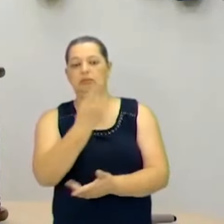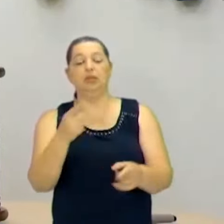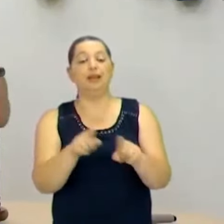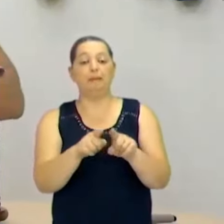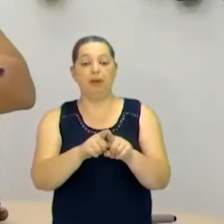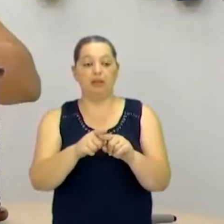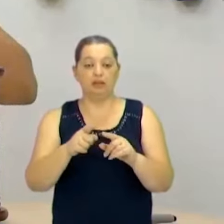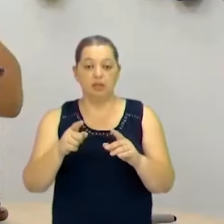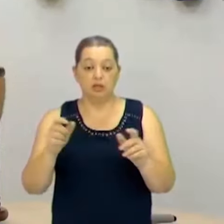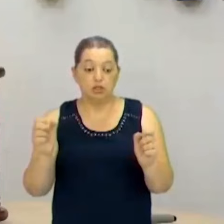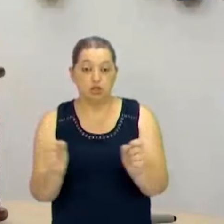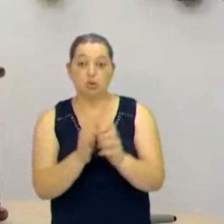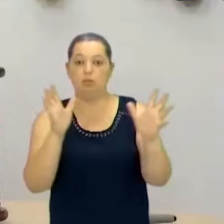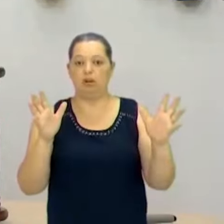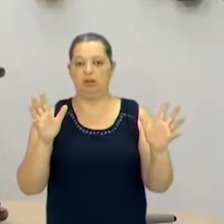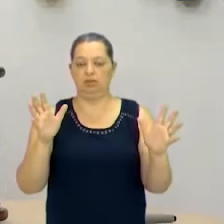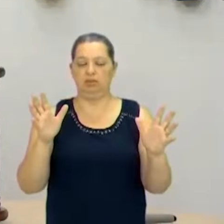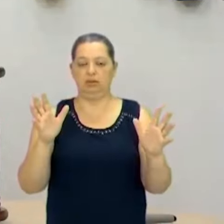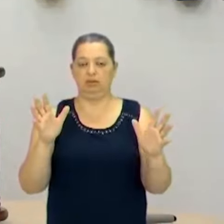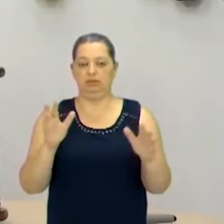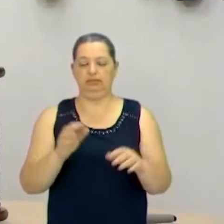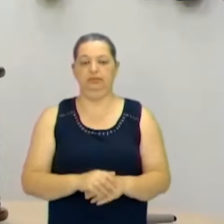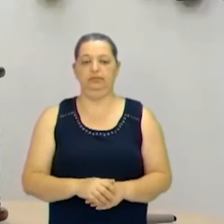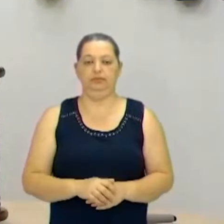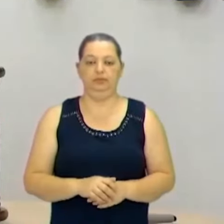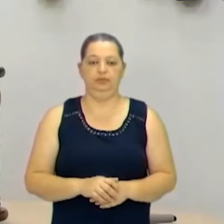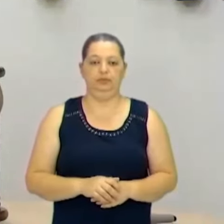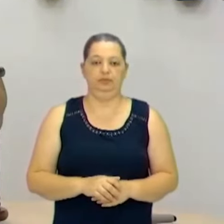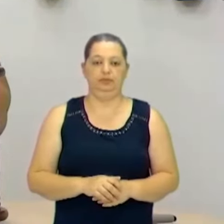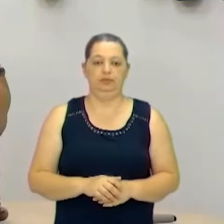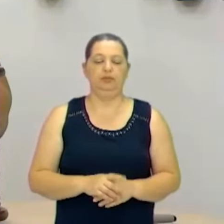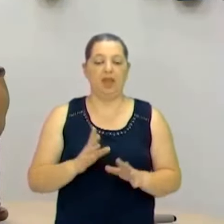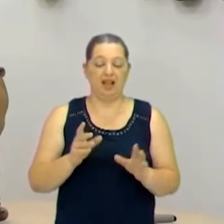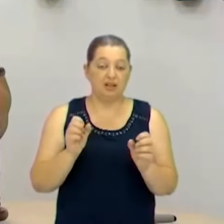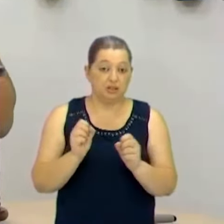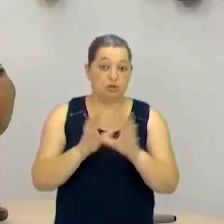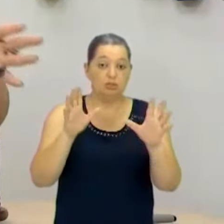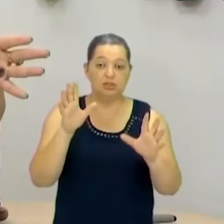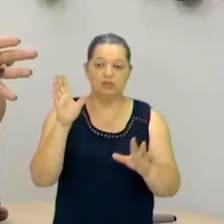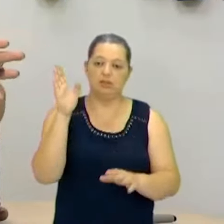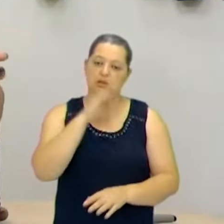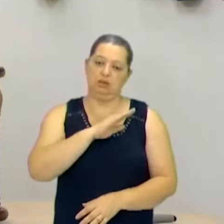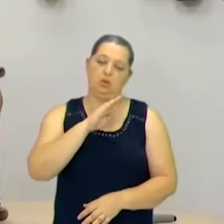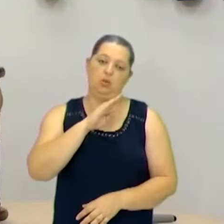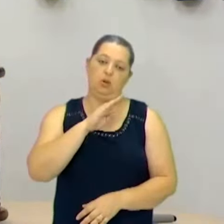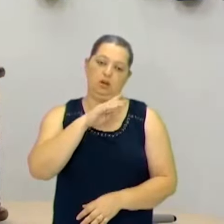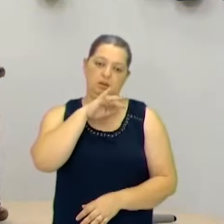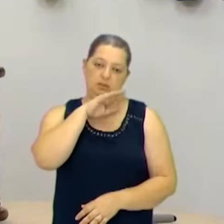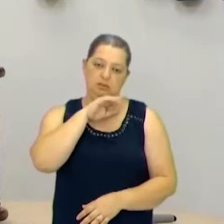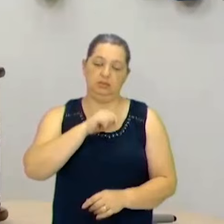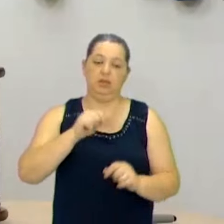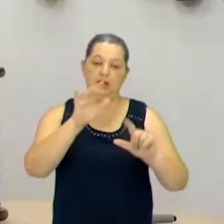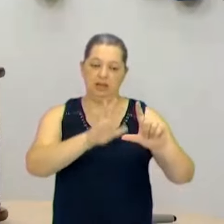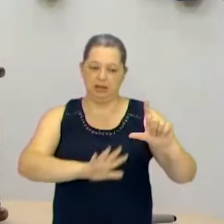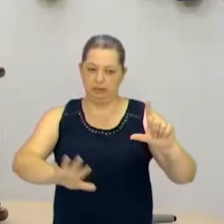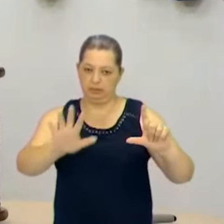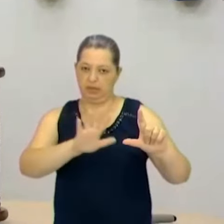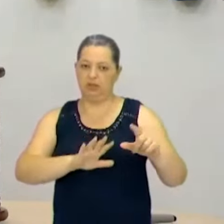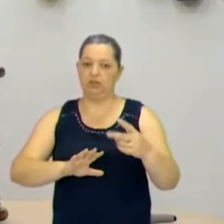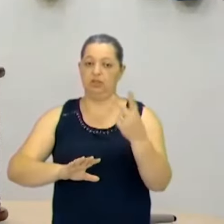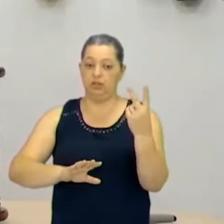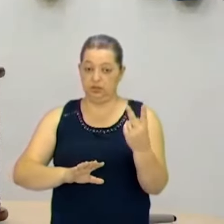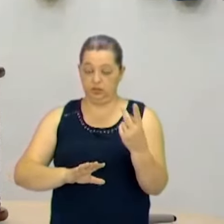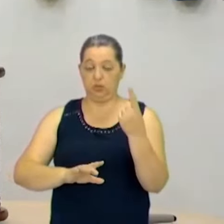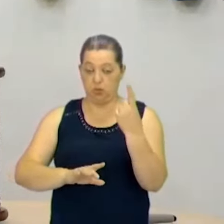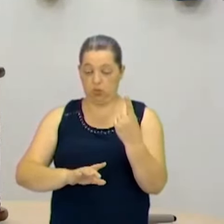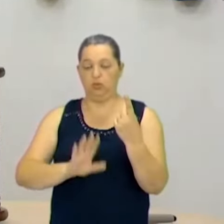efeito surpresa, pegou todos de surpresa. Então, essa seria uma contextualização ali da imagem 1. Já a imagem 2, nós vemos